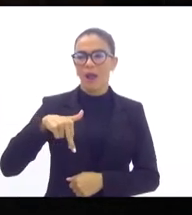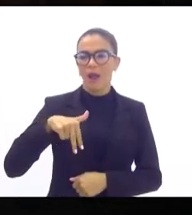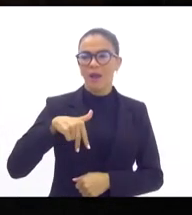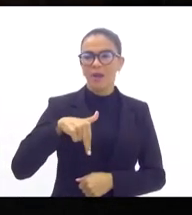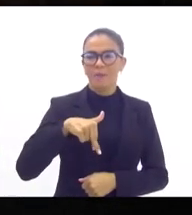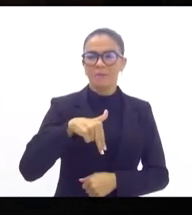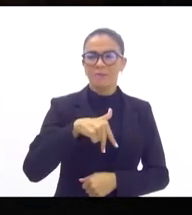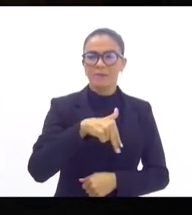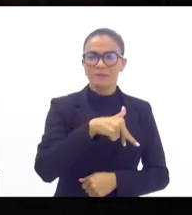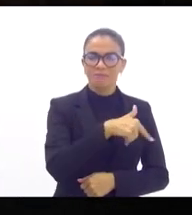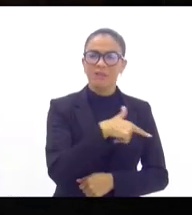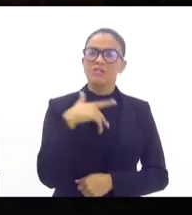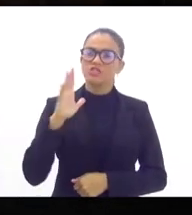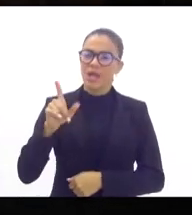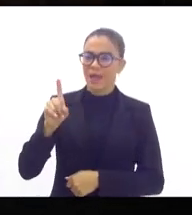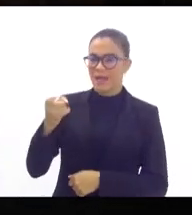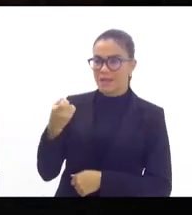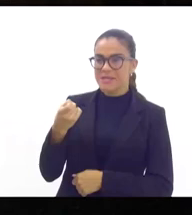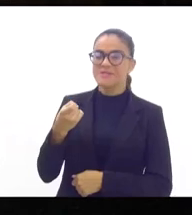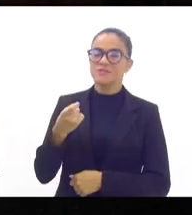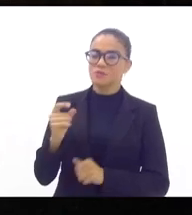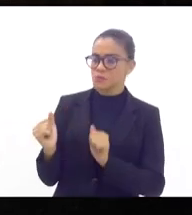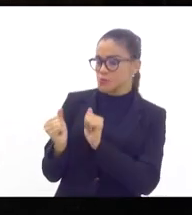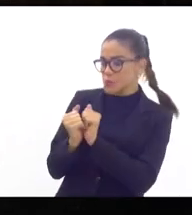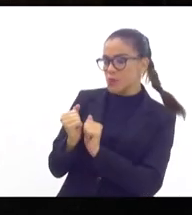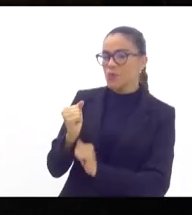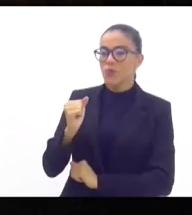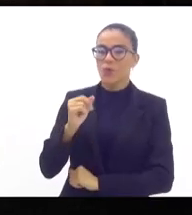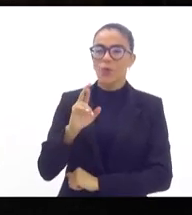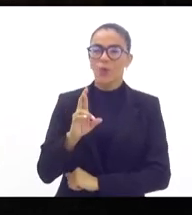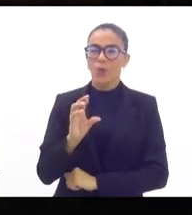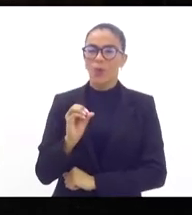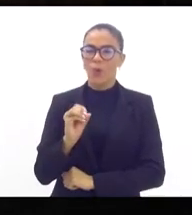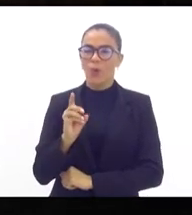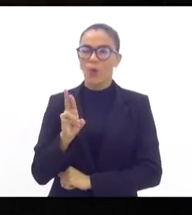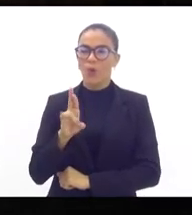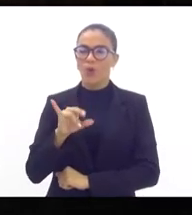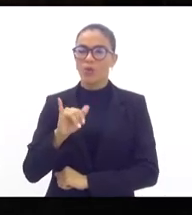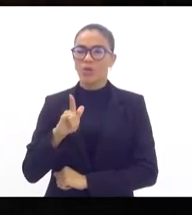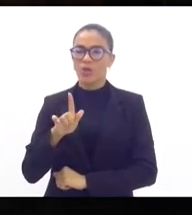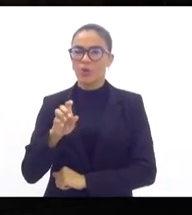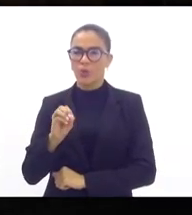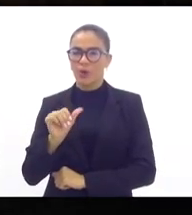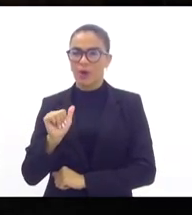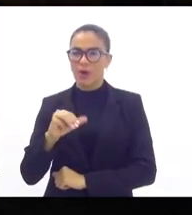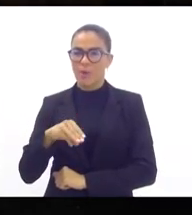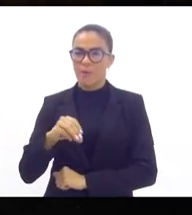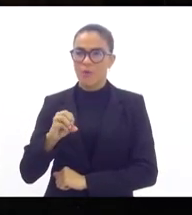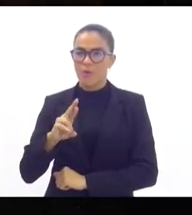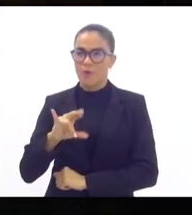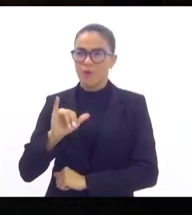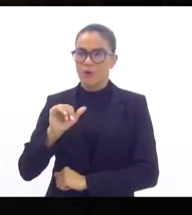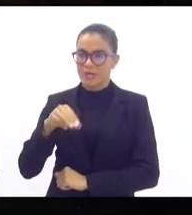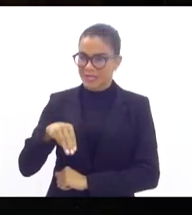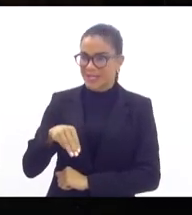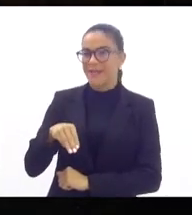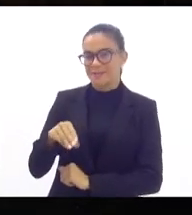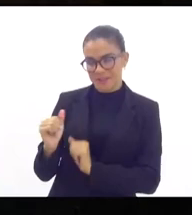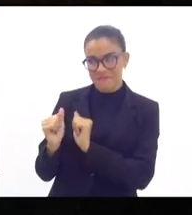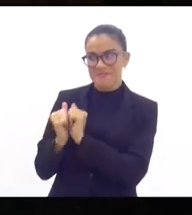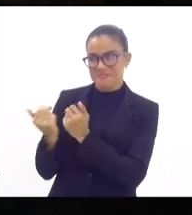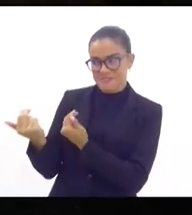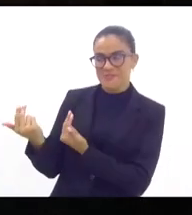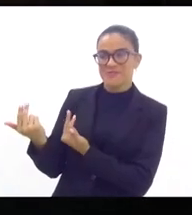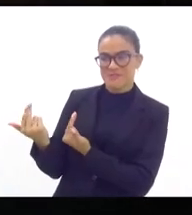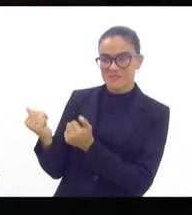estive já com o Rodrigo Amorim tive na prefeitura estive com